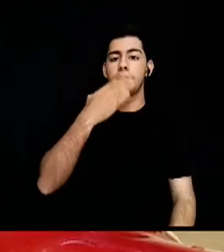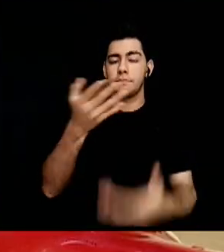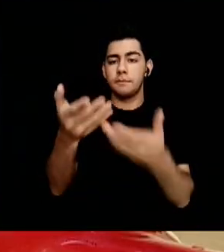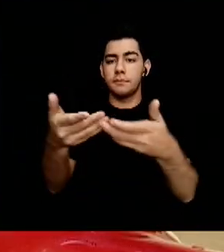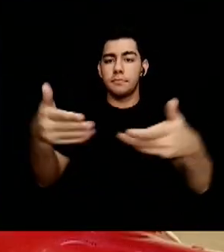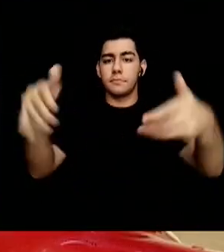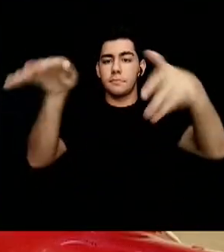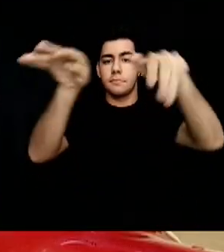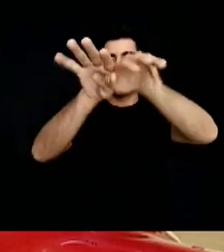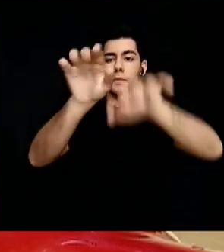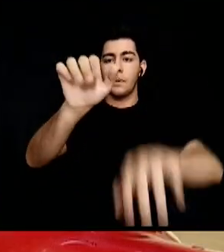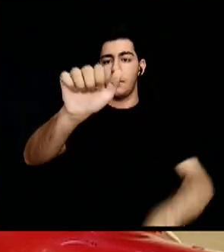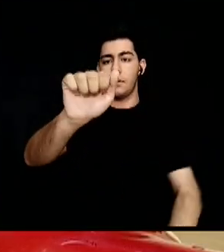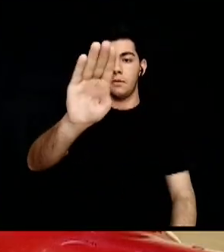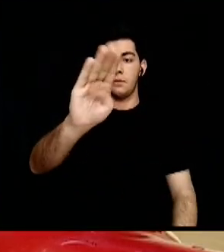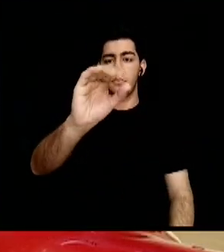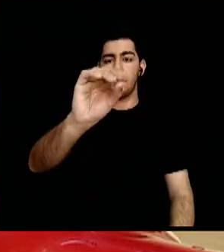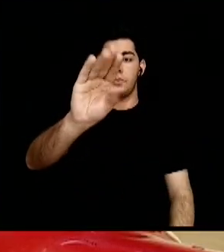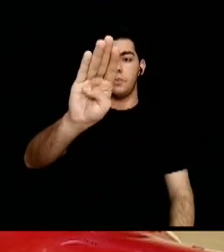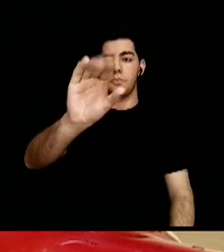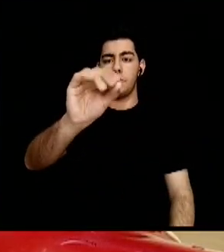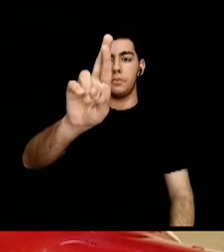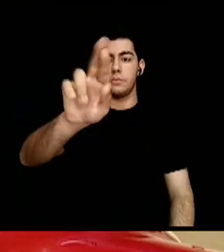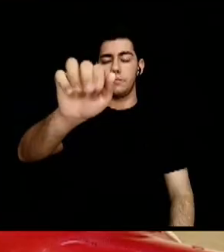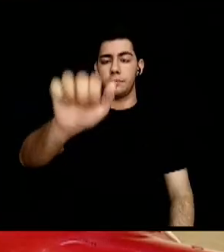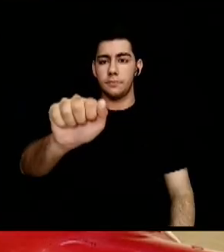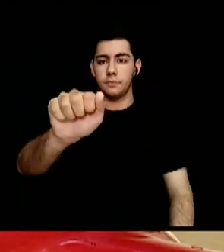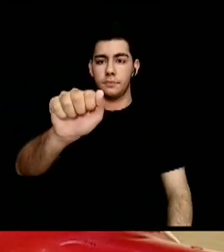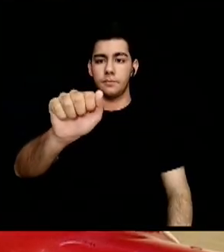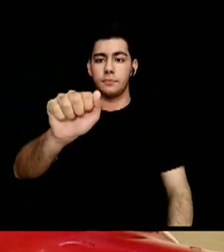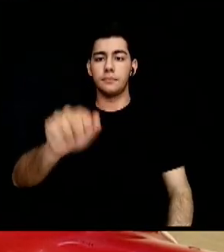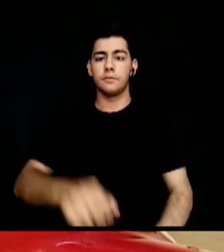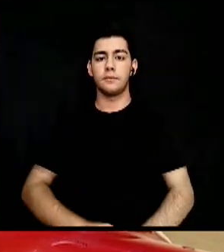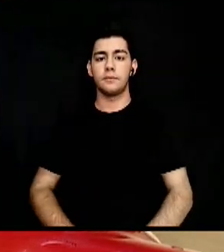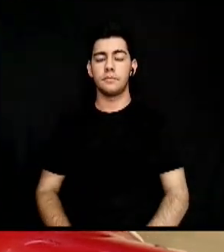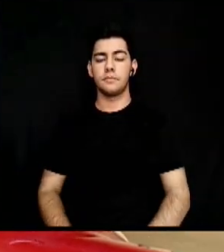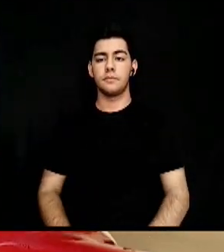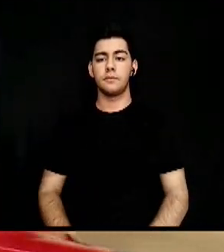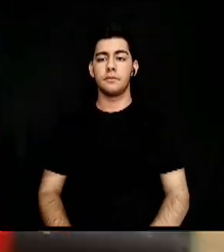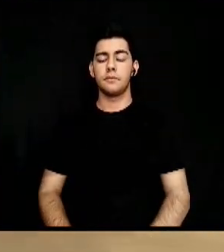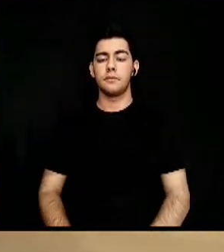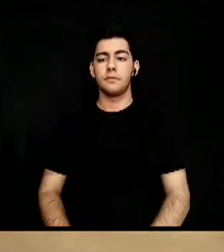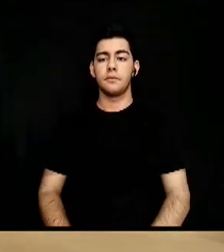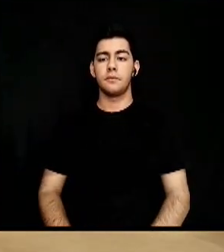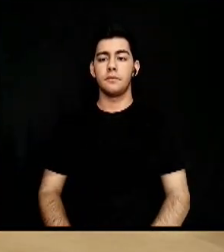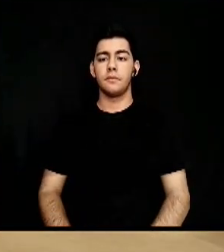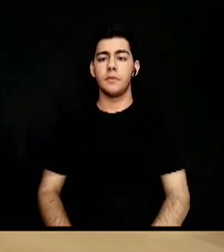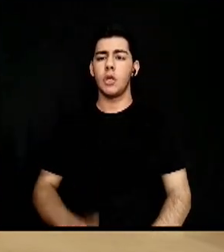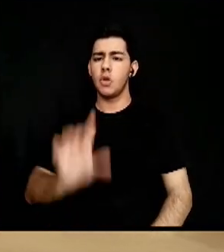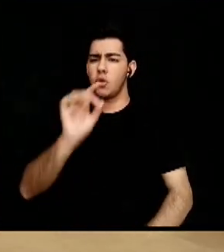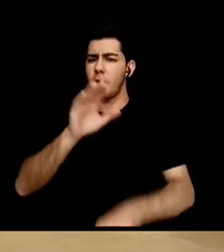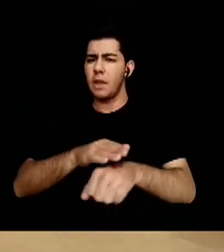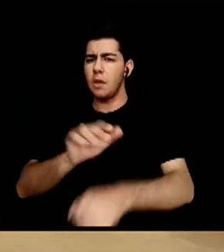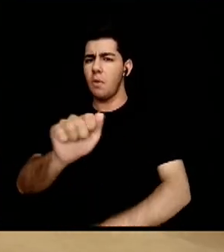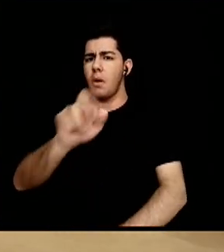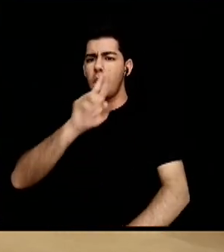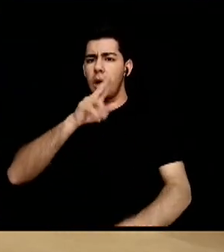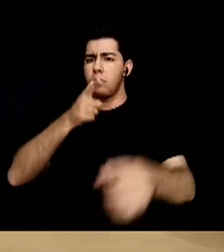com o marrom, que é o ristreto, tá? Eu vou só secar esse pedaço para mostrar para vocês.